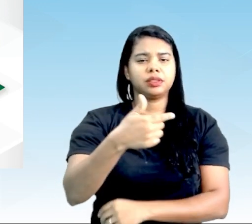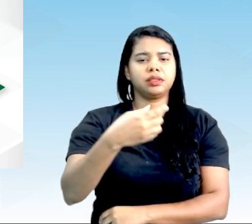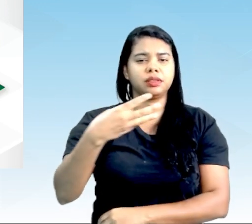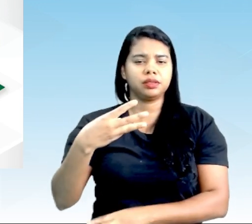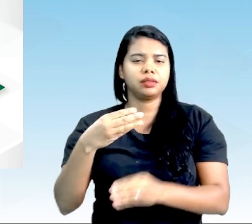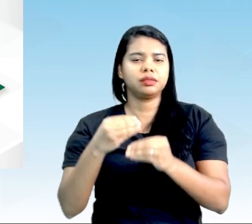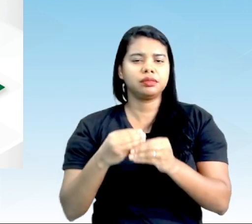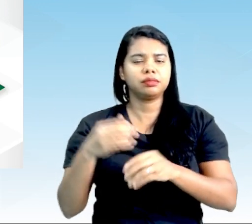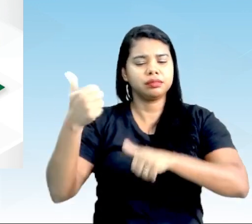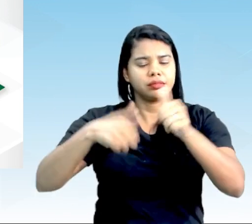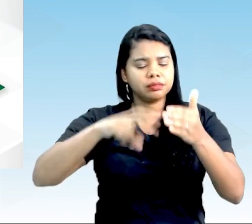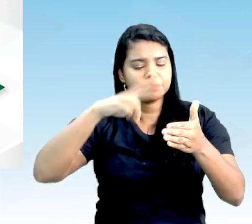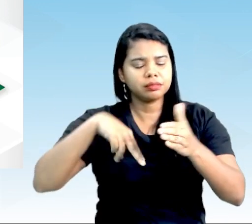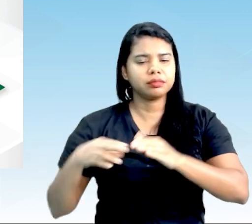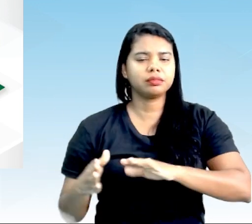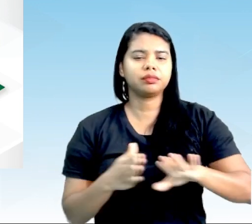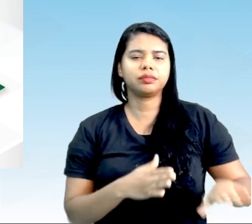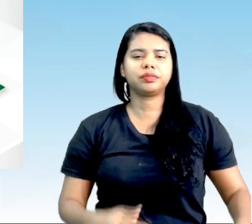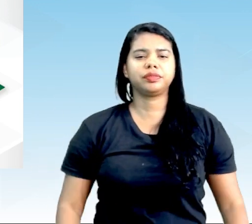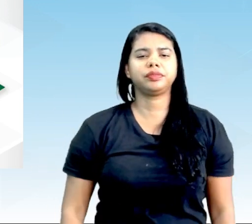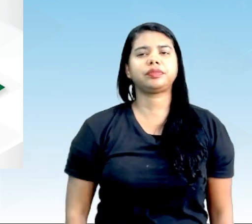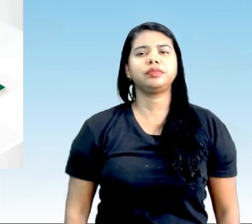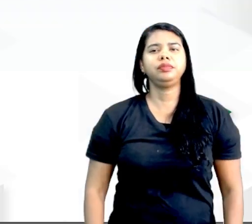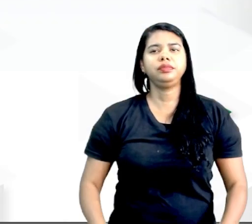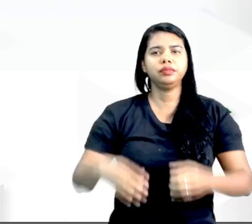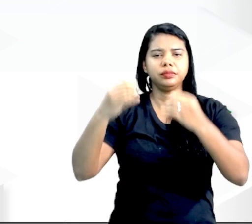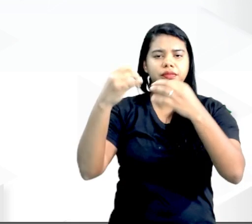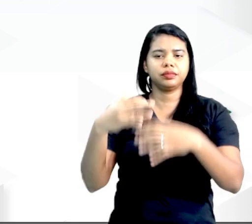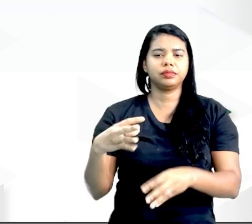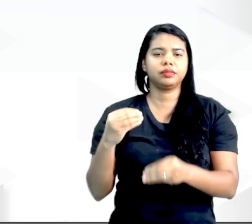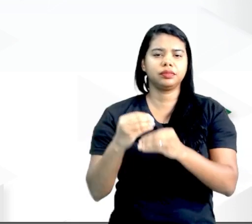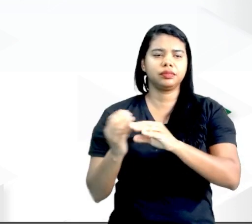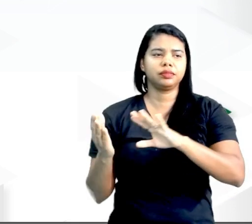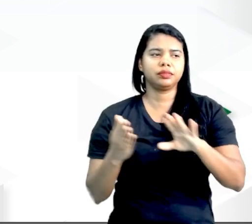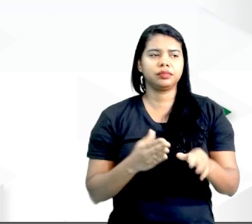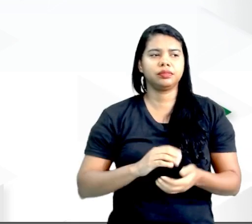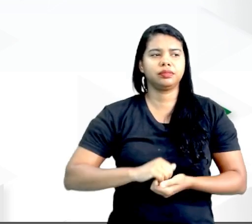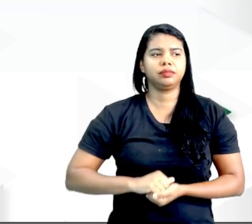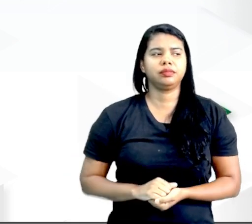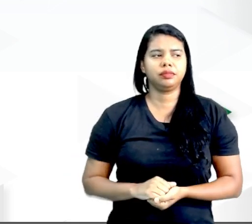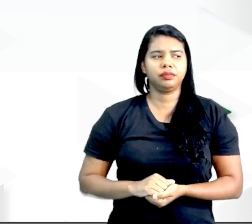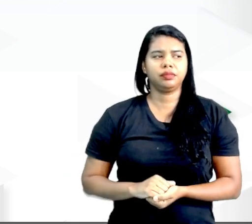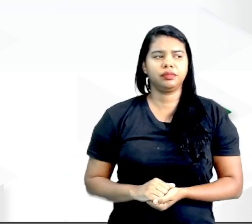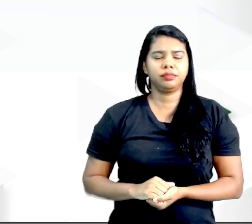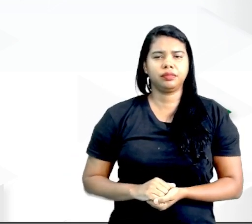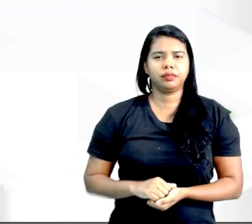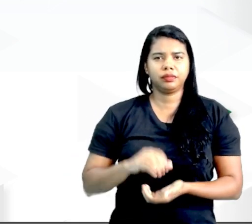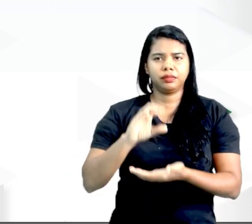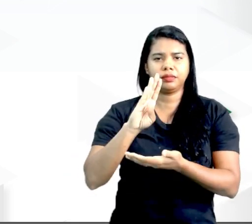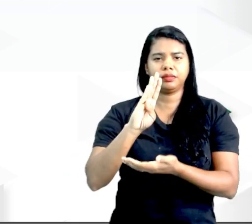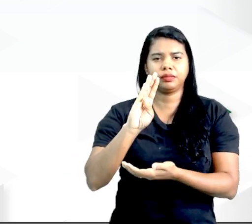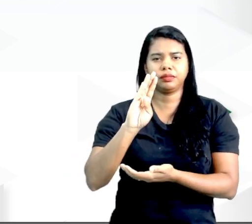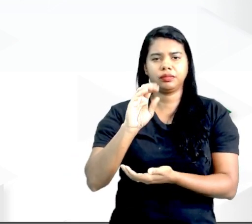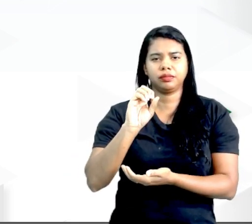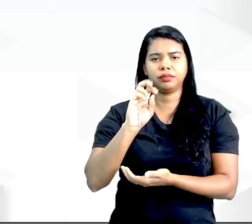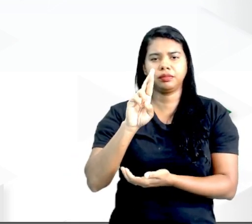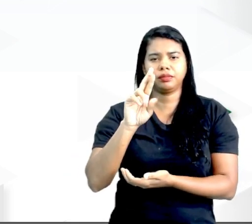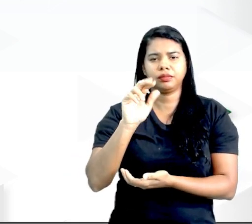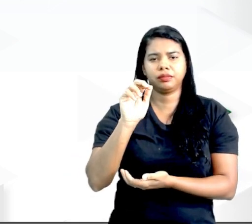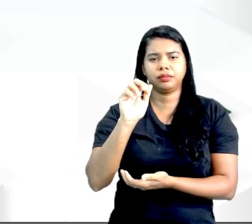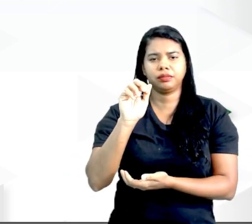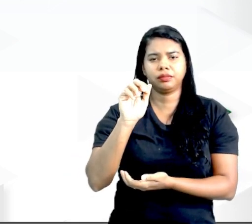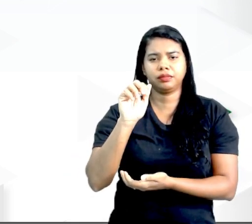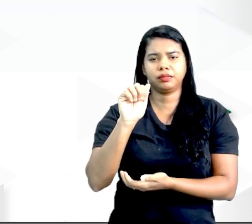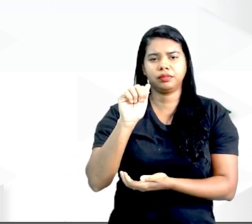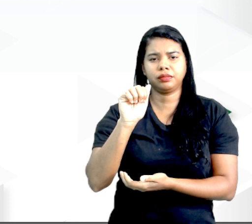e confere, tá? Vamos lá comigo então, que eu vou falar agora da braça. A braça é uma das unidades de medida cujo comprimento consiste